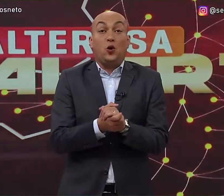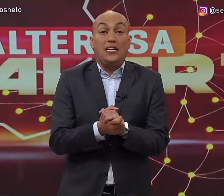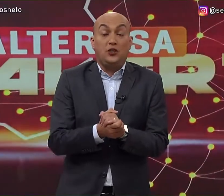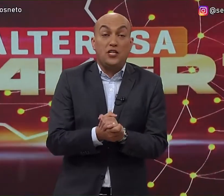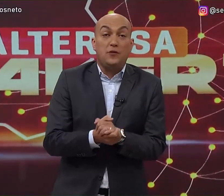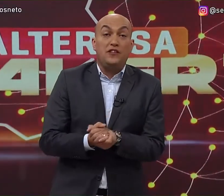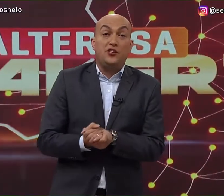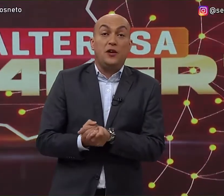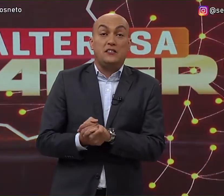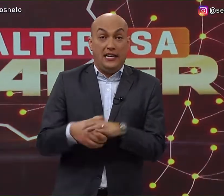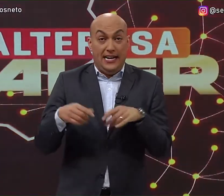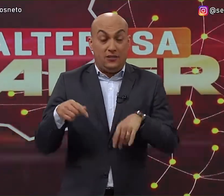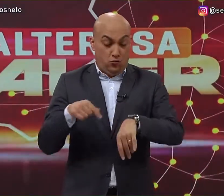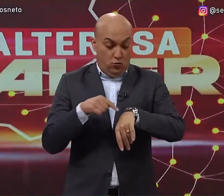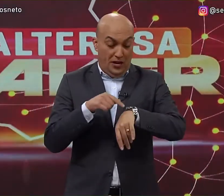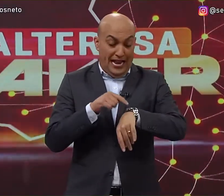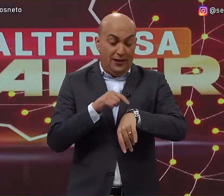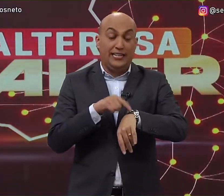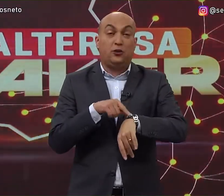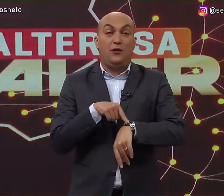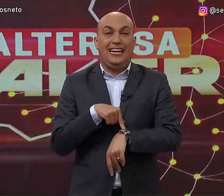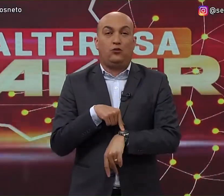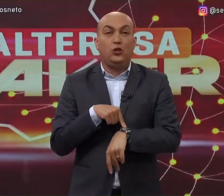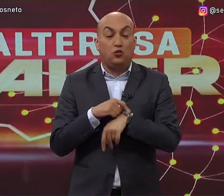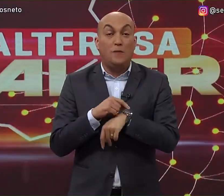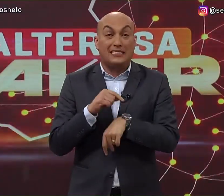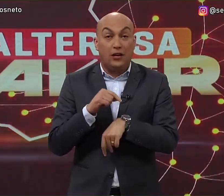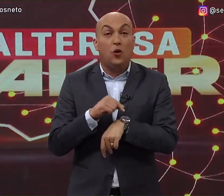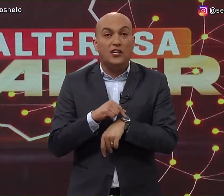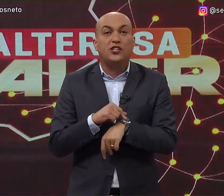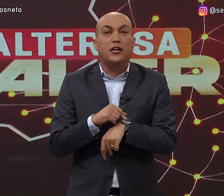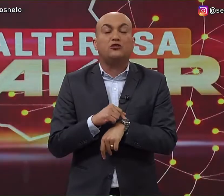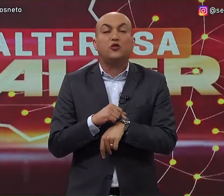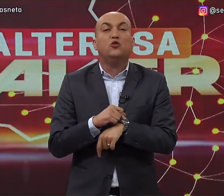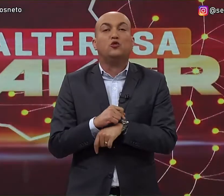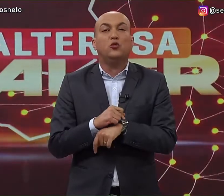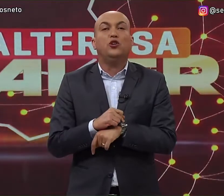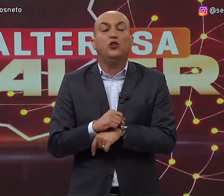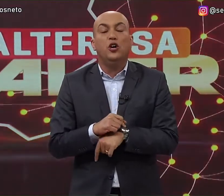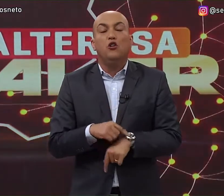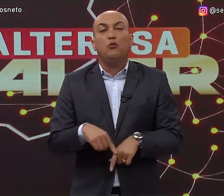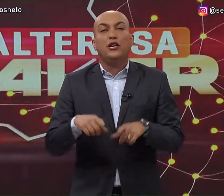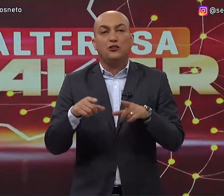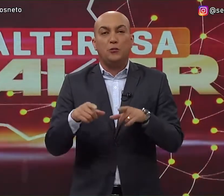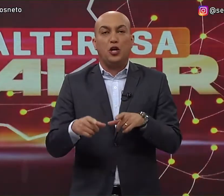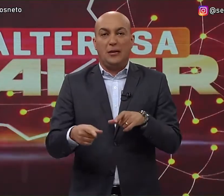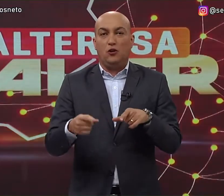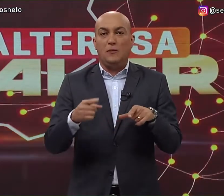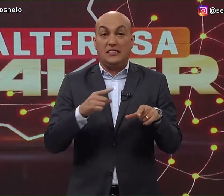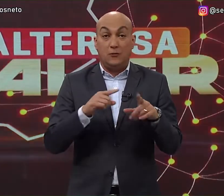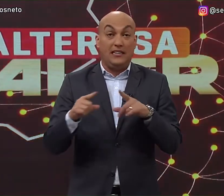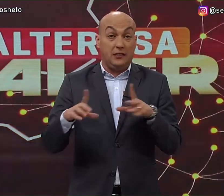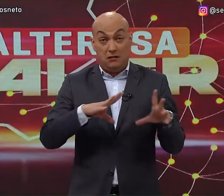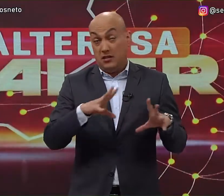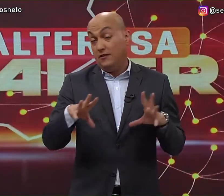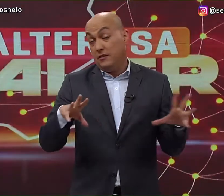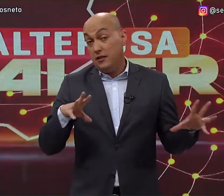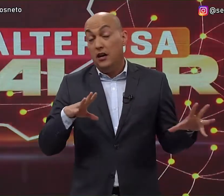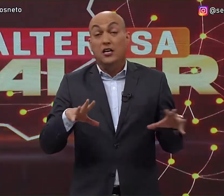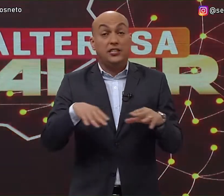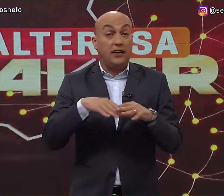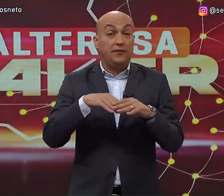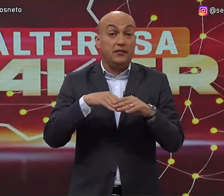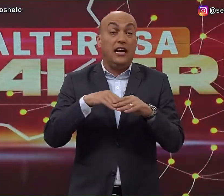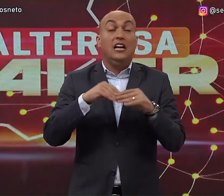Vamos falar de eleições 2022. Aliás, o horário eleitoral gratuito começa hoje, né, do segundo turno. Por isso, o programa começando mais cedo.